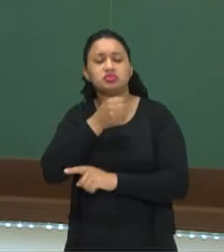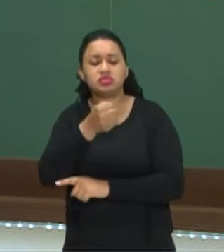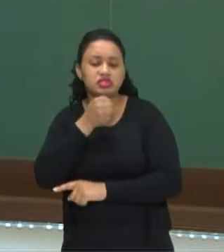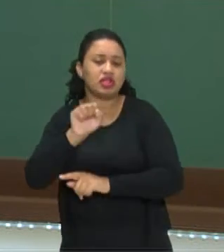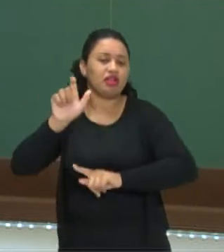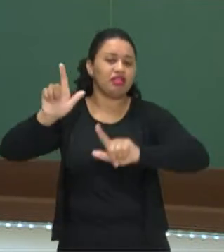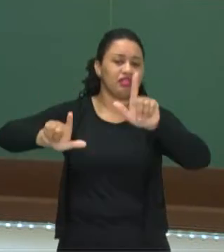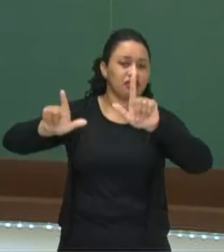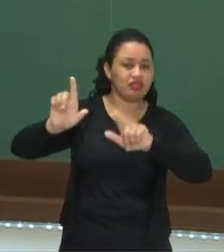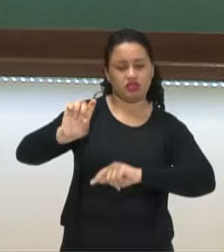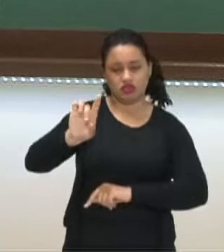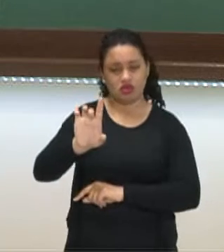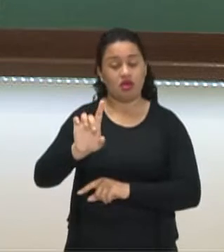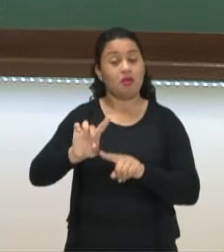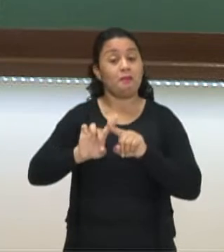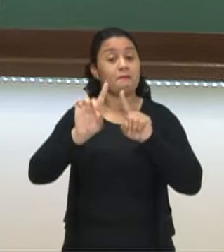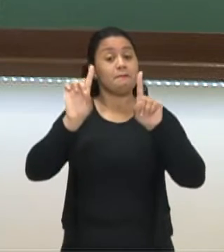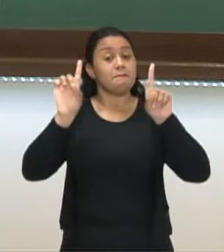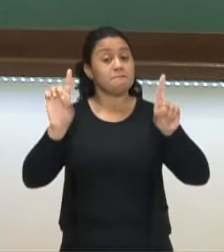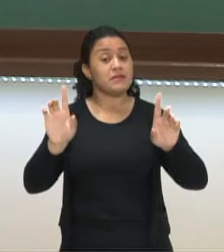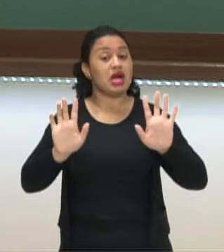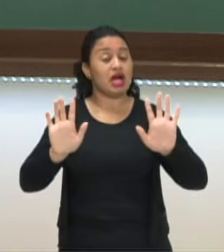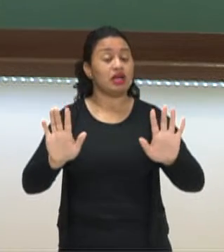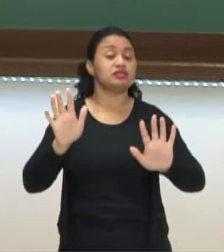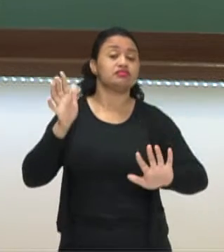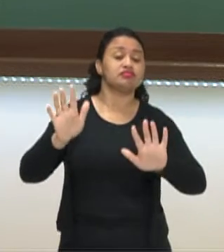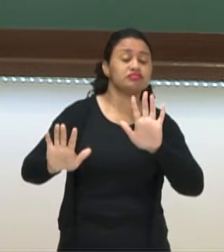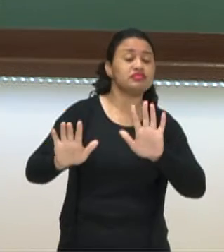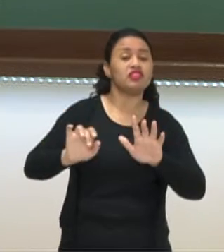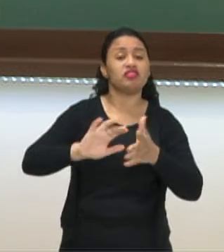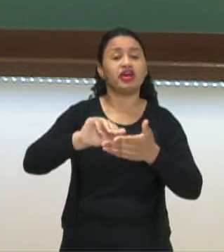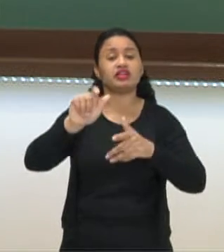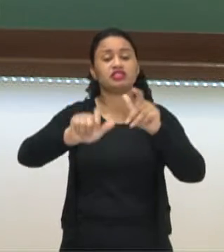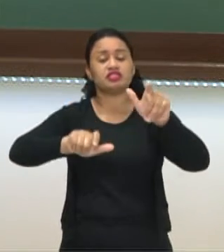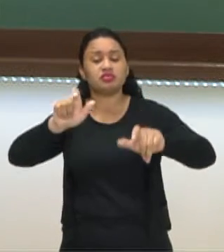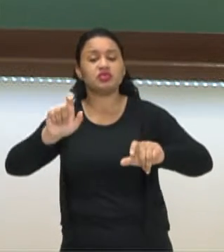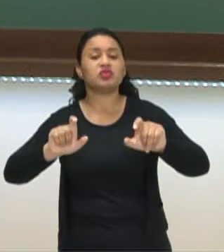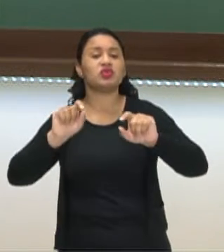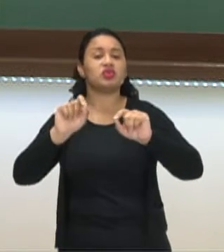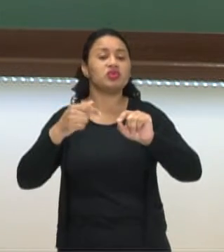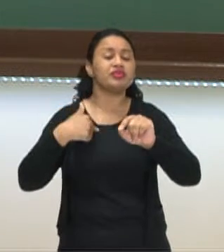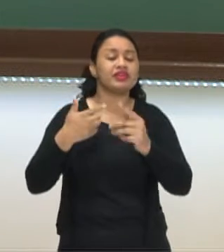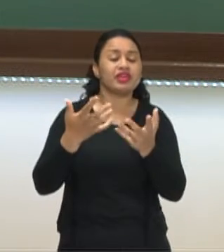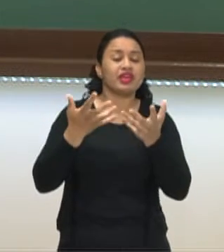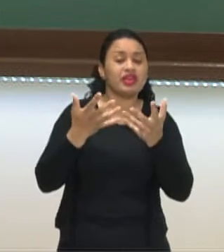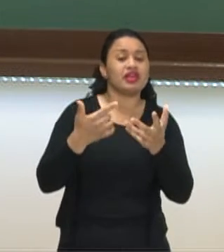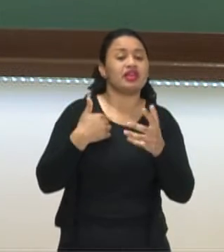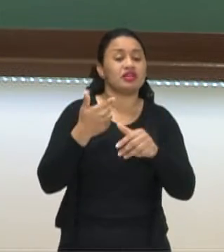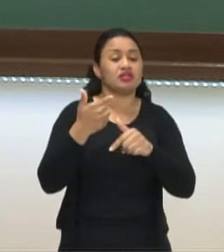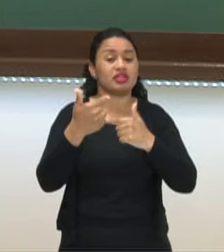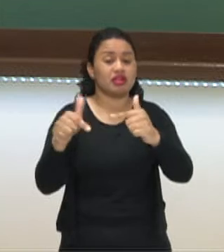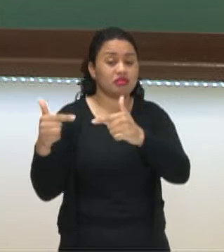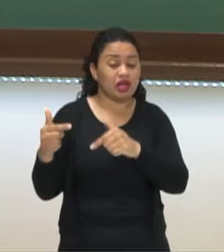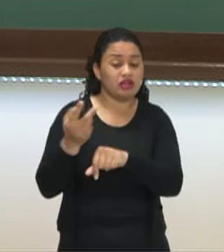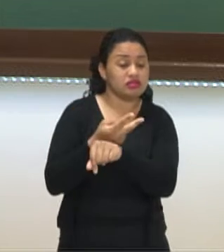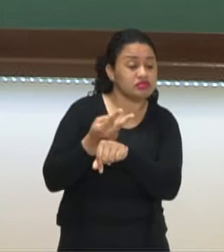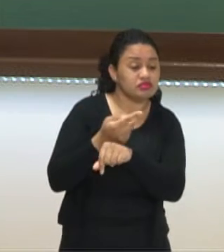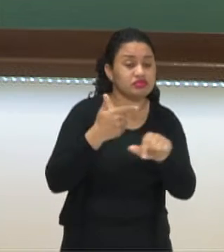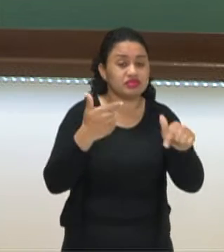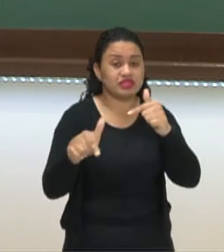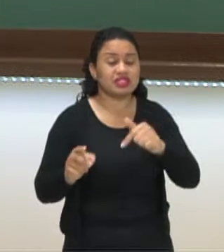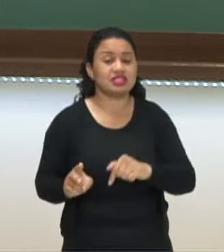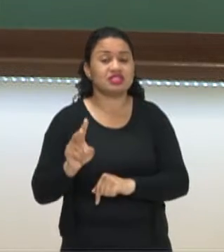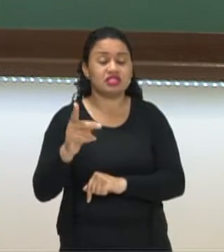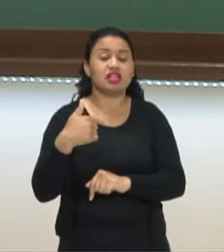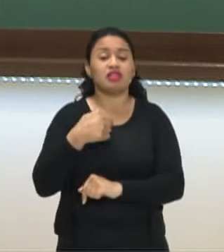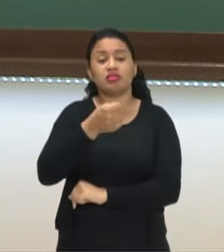programas de televisão. Mas muitas das pessoas que estão à procura de emprego, elas sempre vão